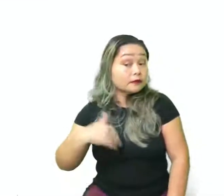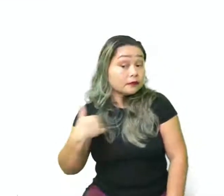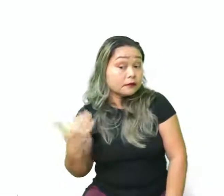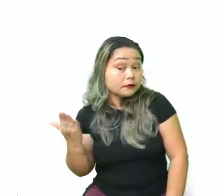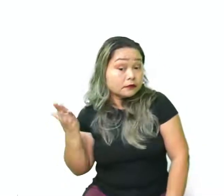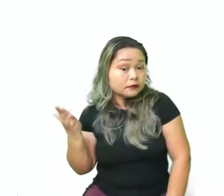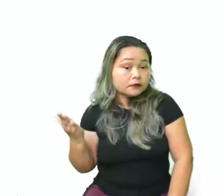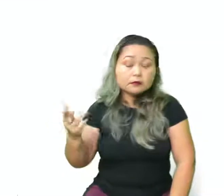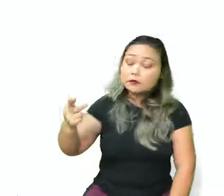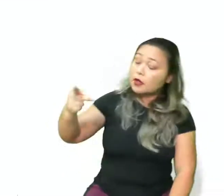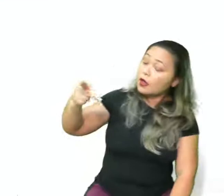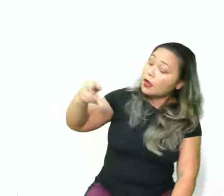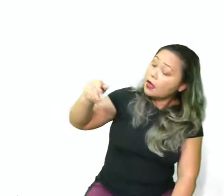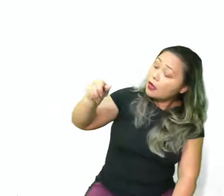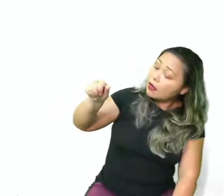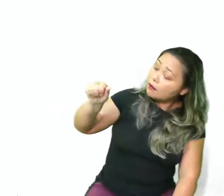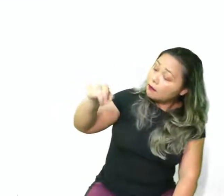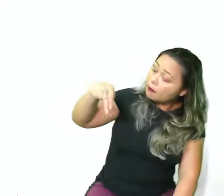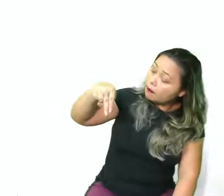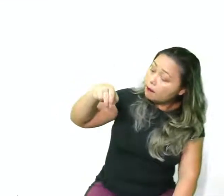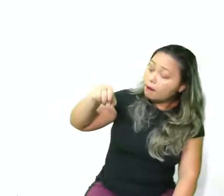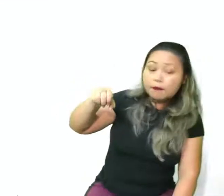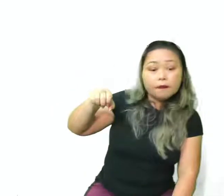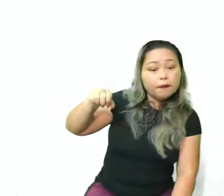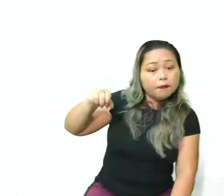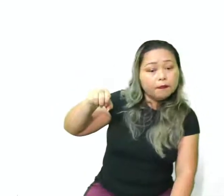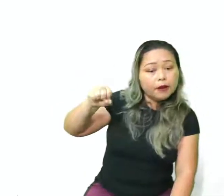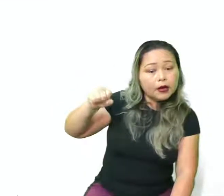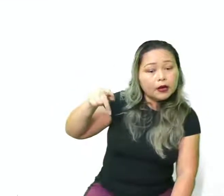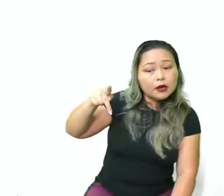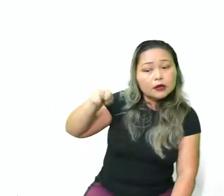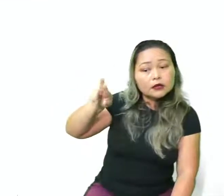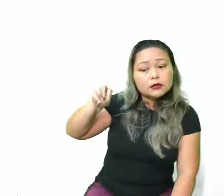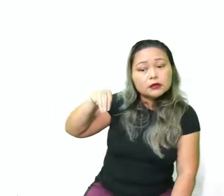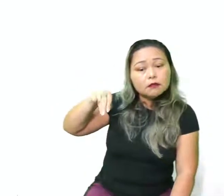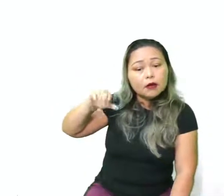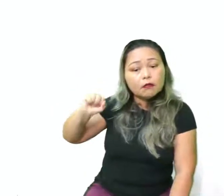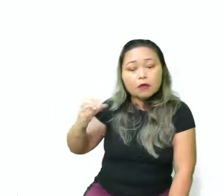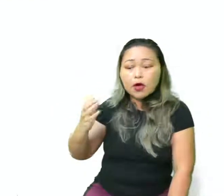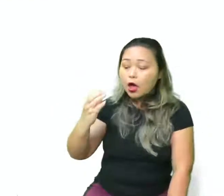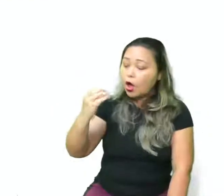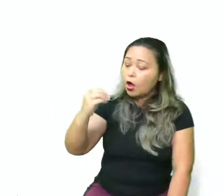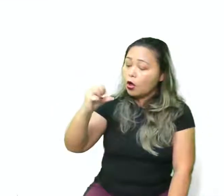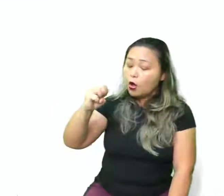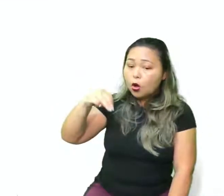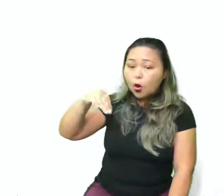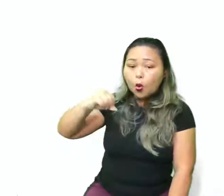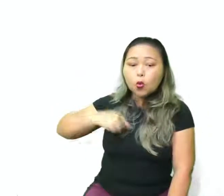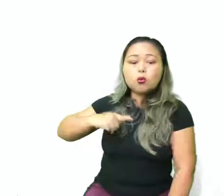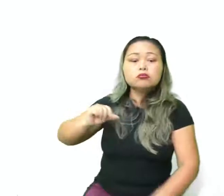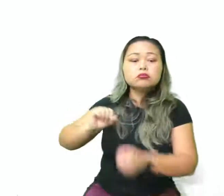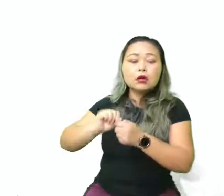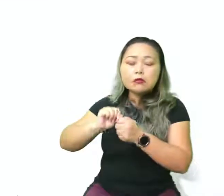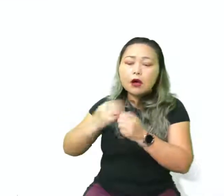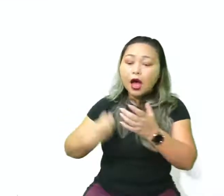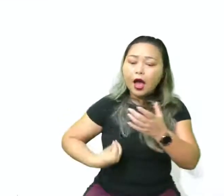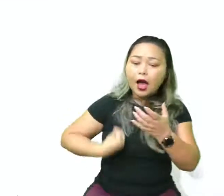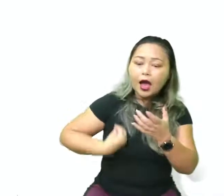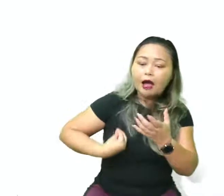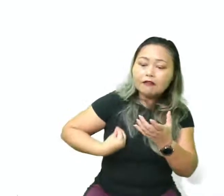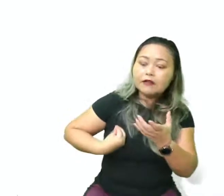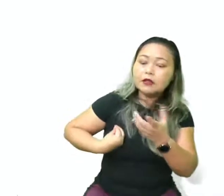vamos ter a panspermia cósmica, para a qual a vida na Terra teve origem a partir de seres vivos do